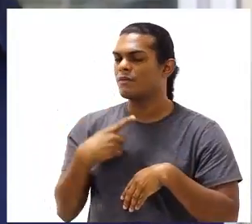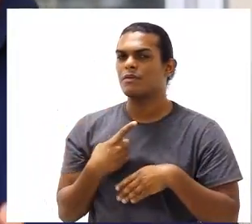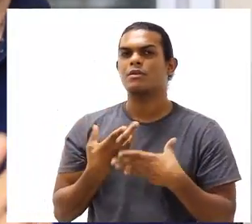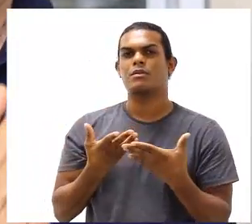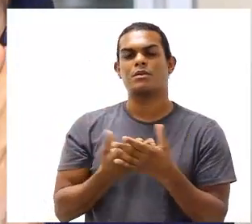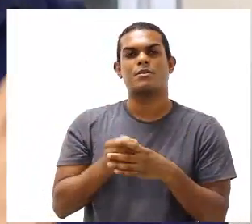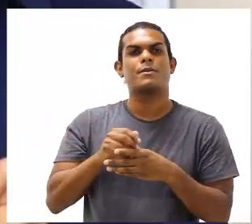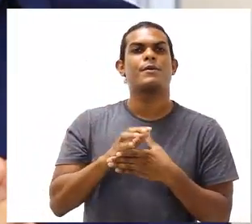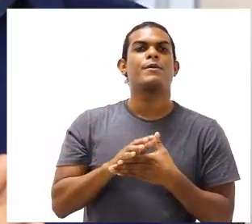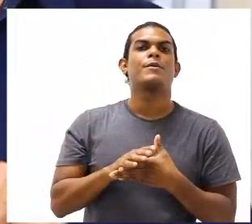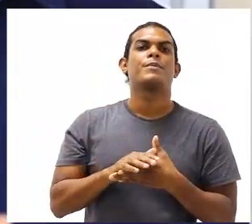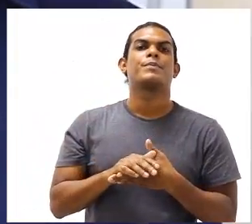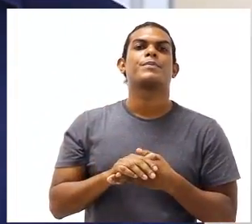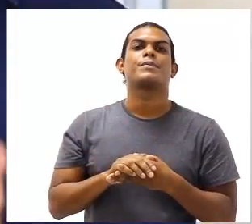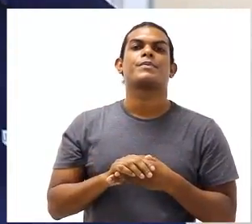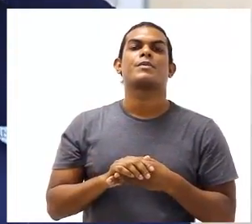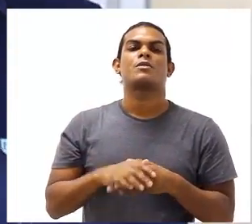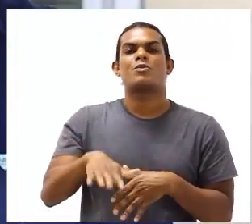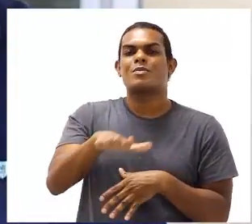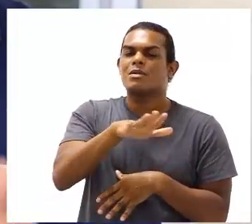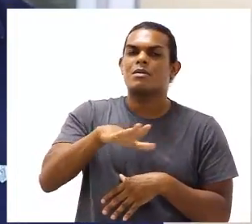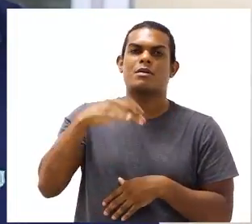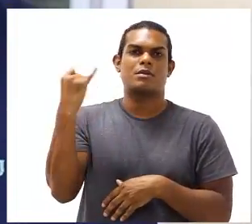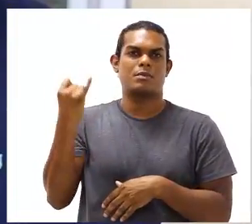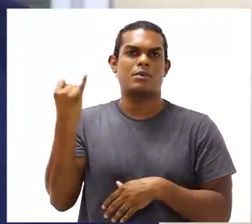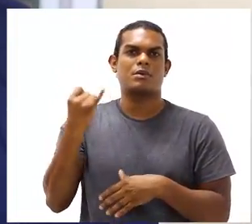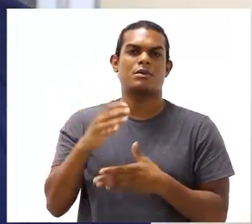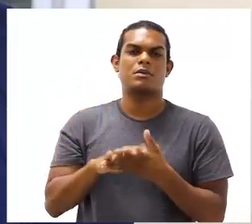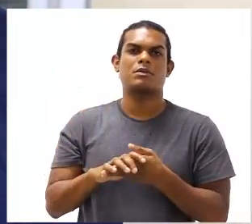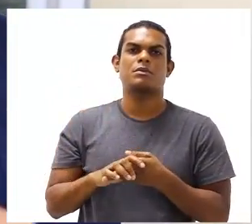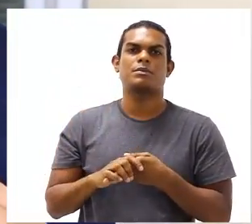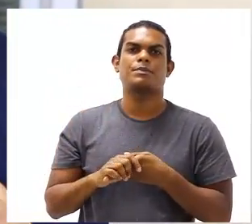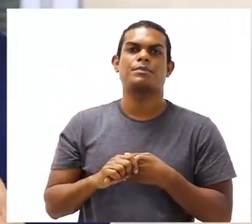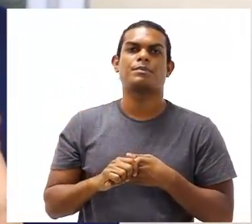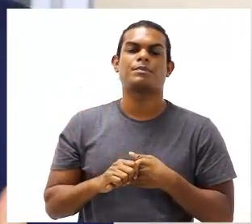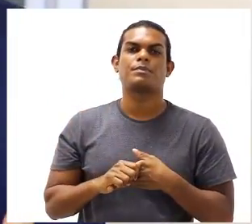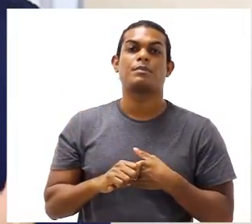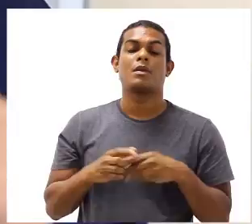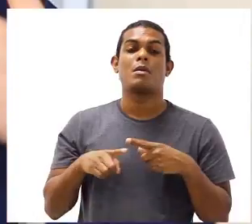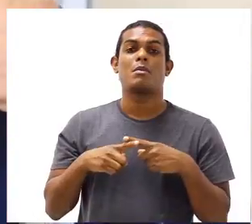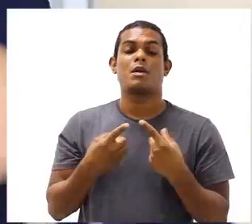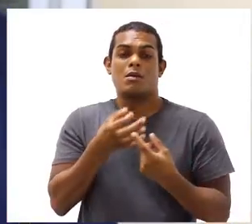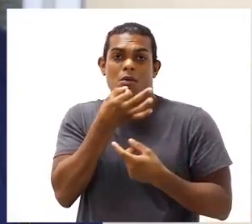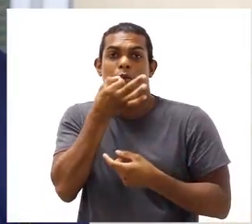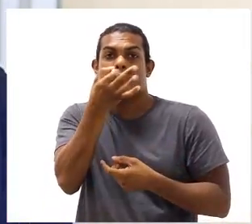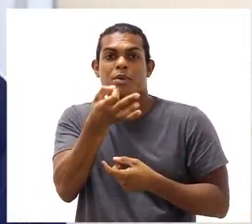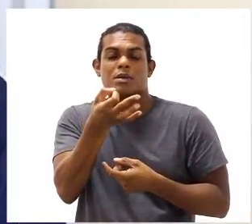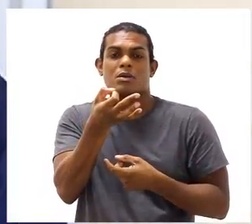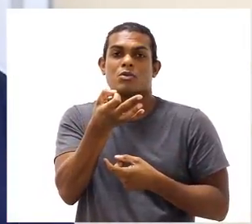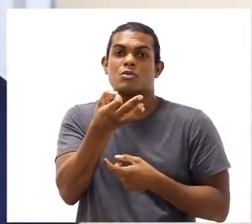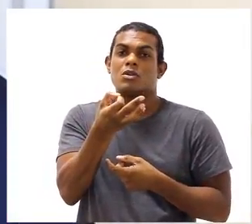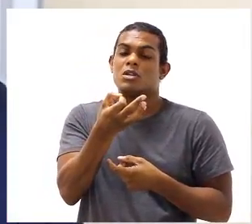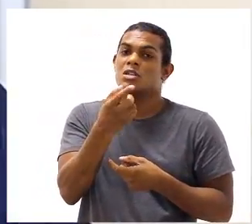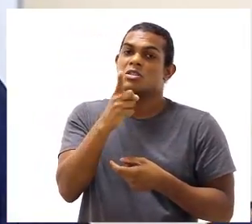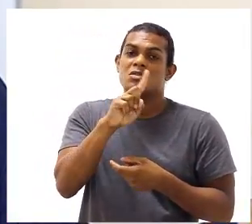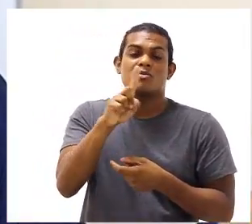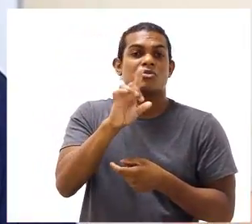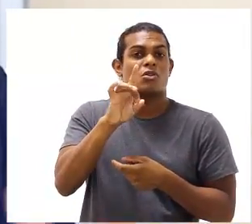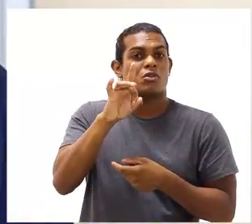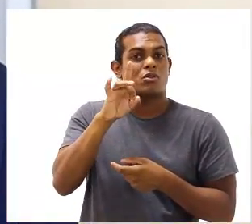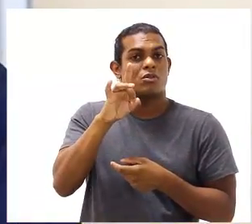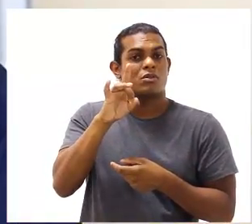extremamente importante, mas que sugestão é que não se fique na sua área só.